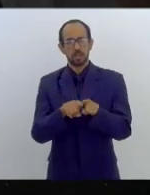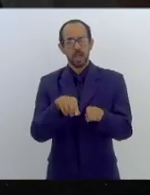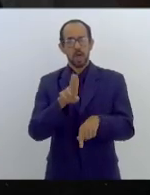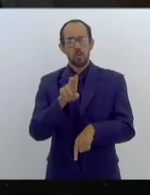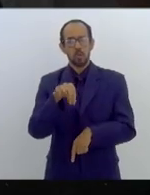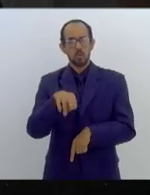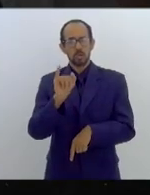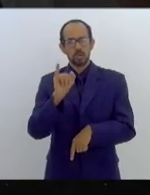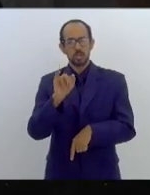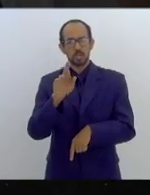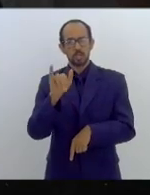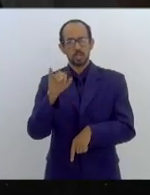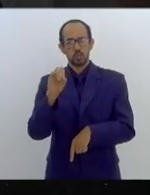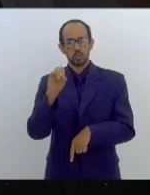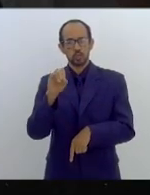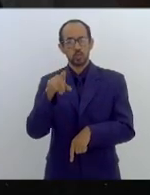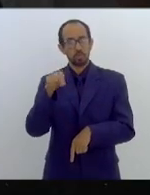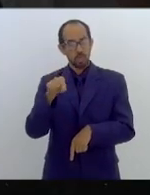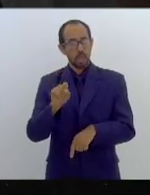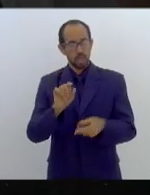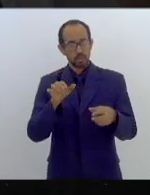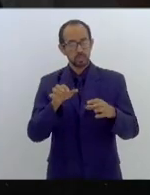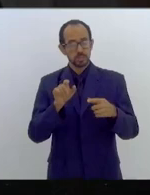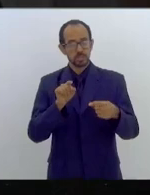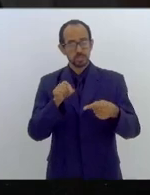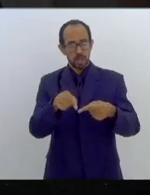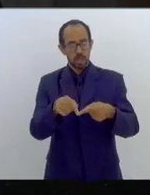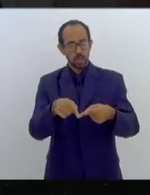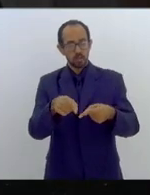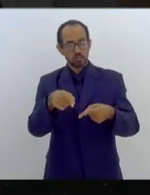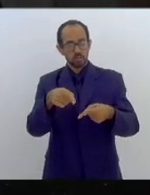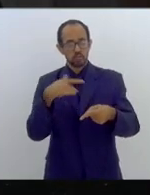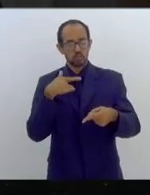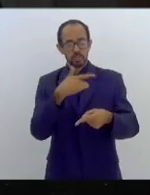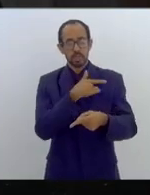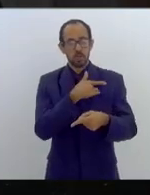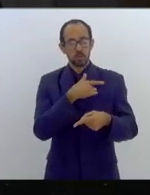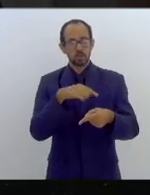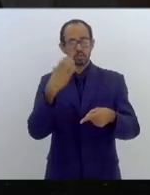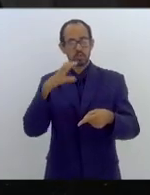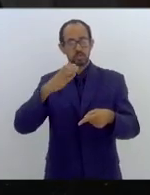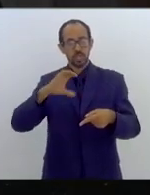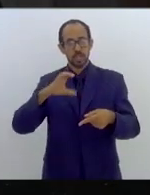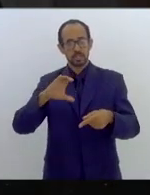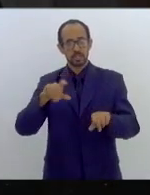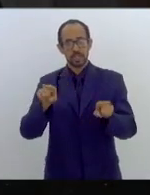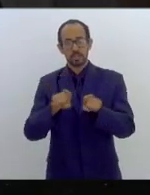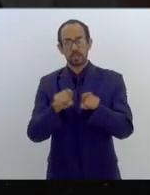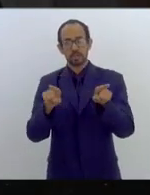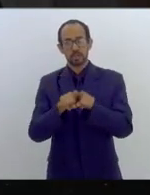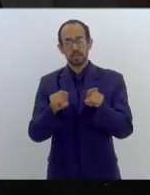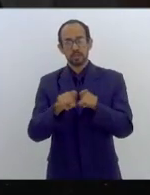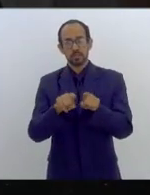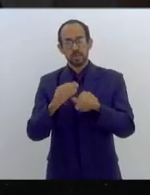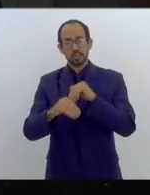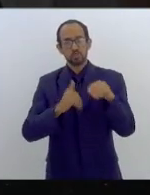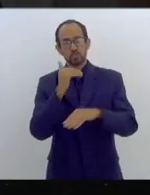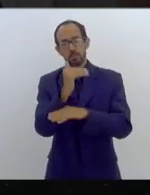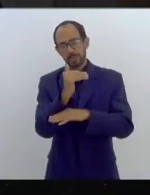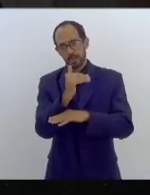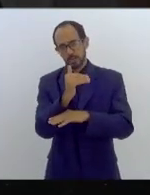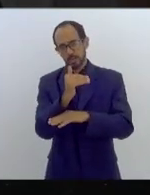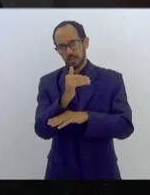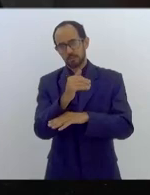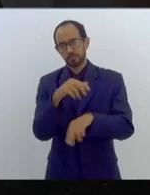assim, tem a ver com a saúde, tem a ver com a ciência e tem a ver também com uma agenda de soberania, né? Porque